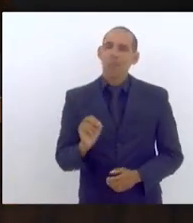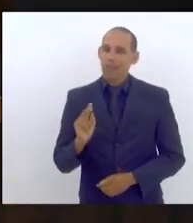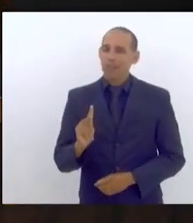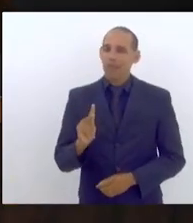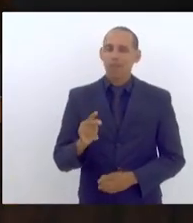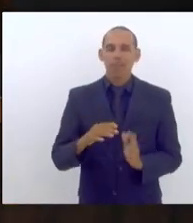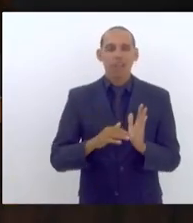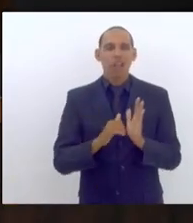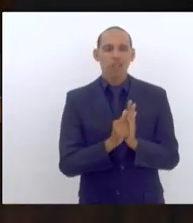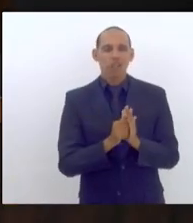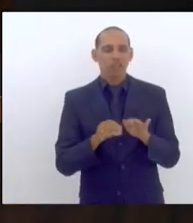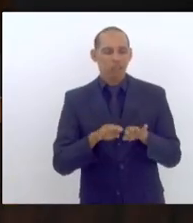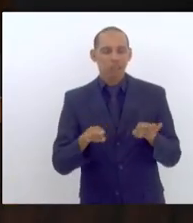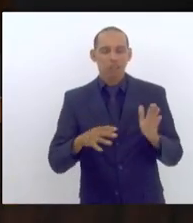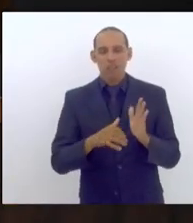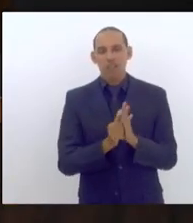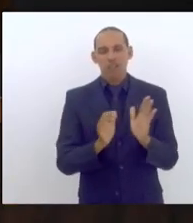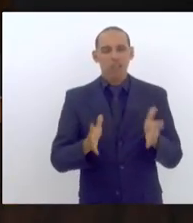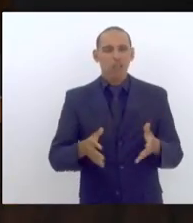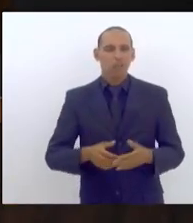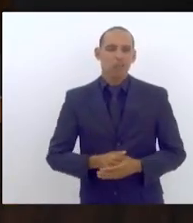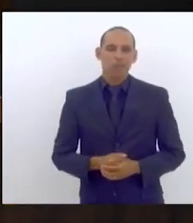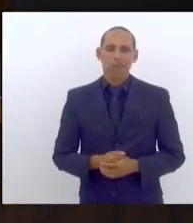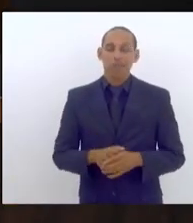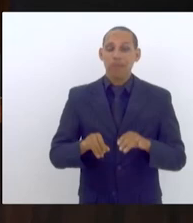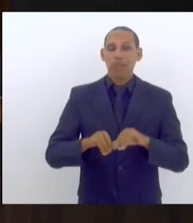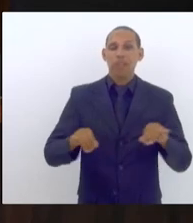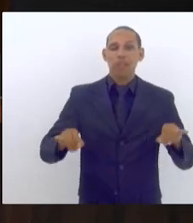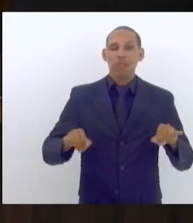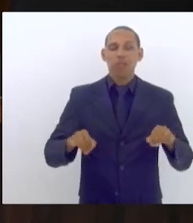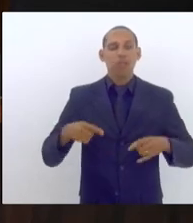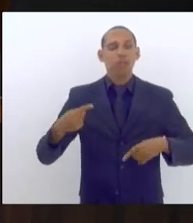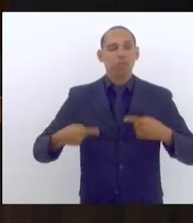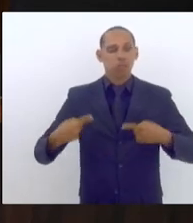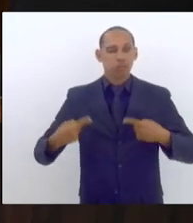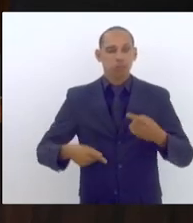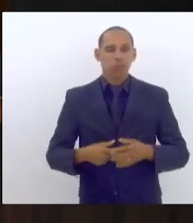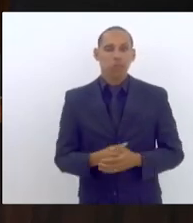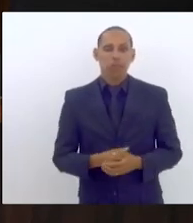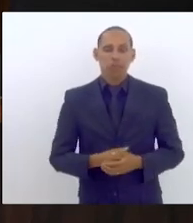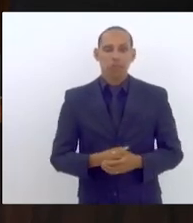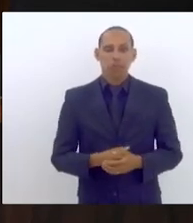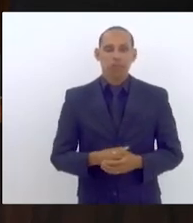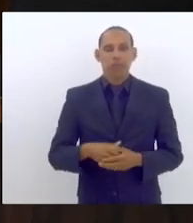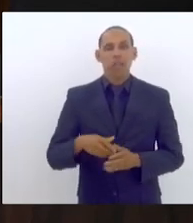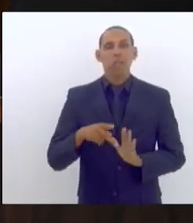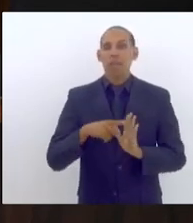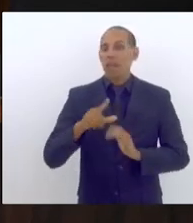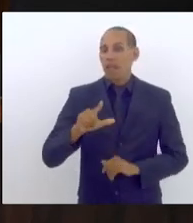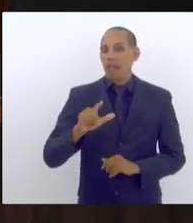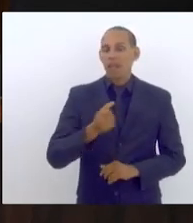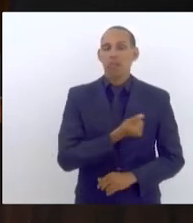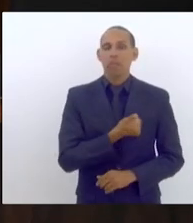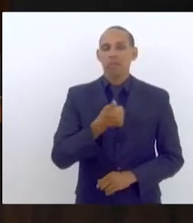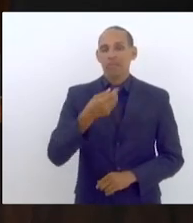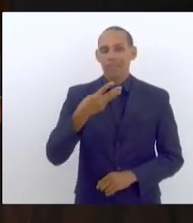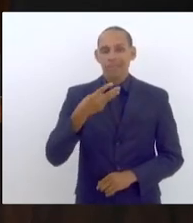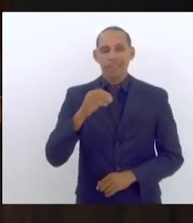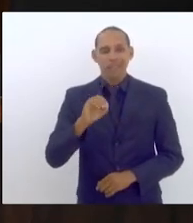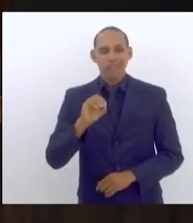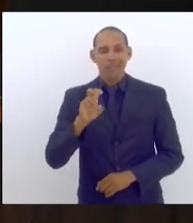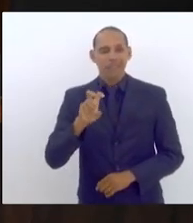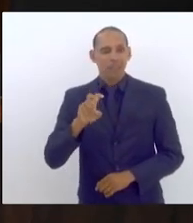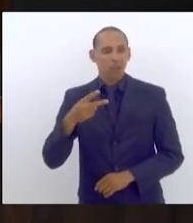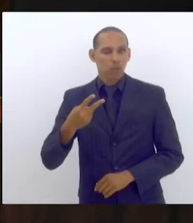registrada, a mesa já registrou aqui. Anuncio, em discussão, Projeto de lei número 352,